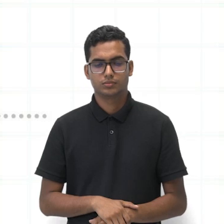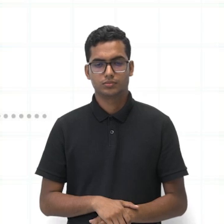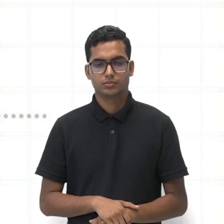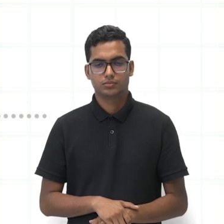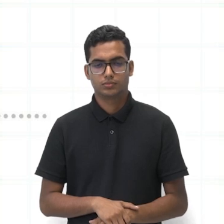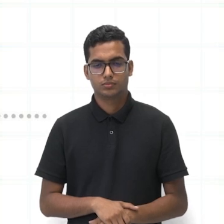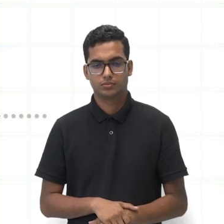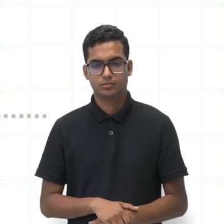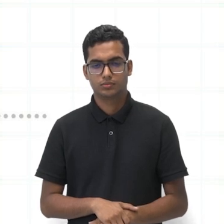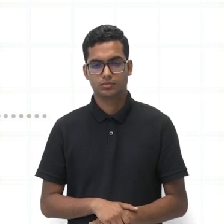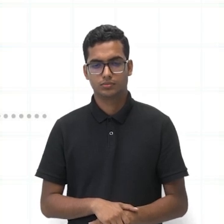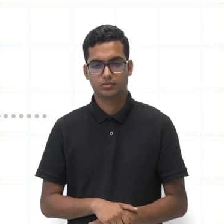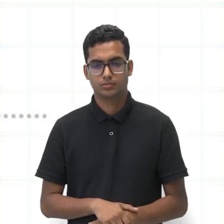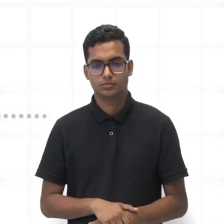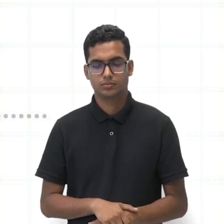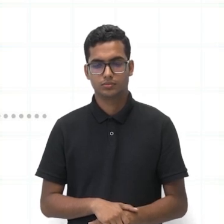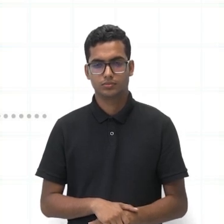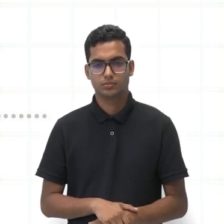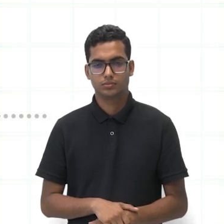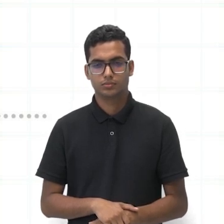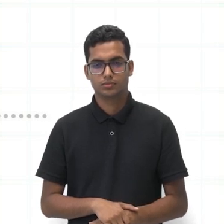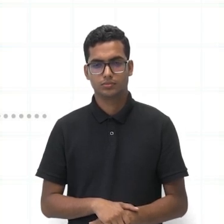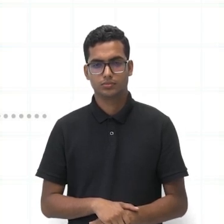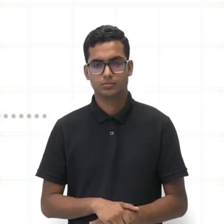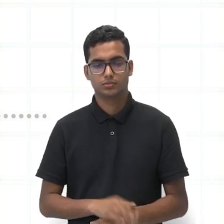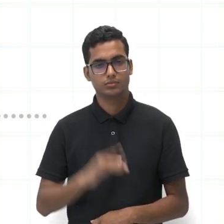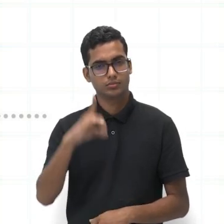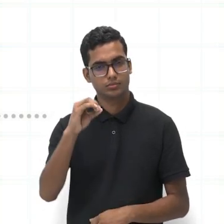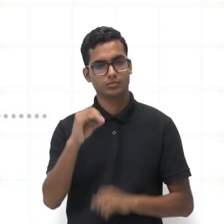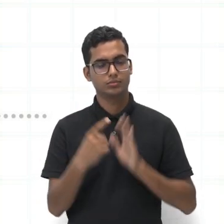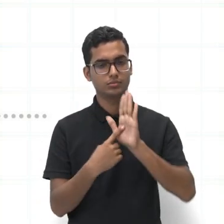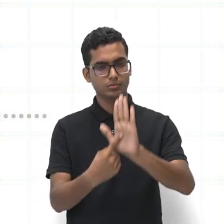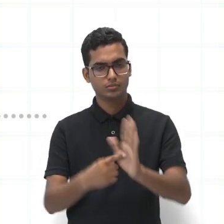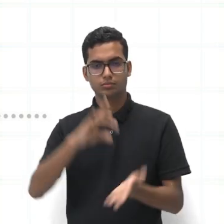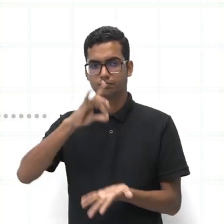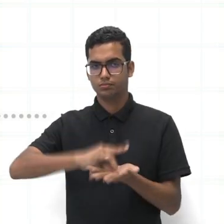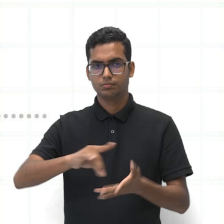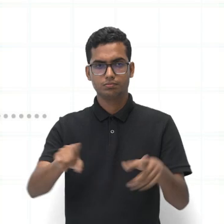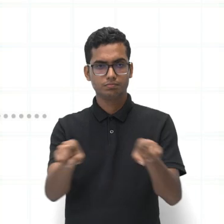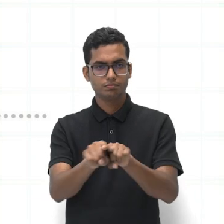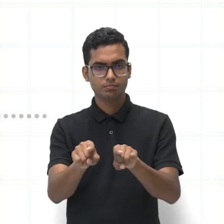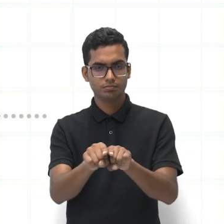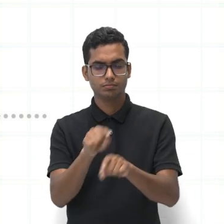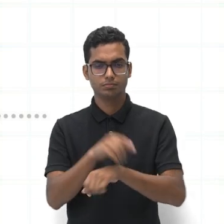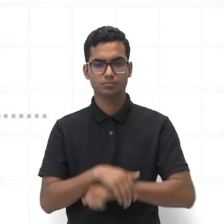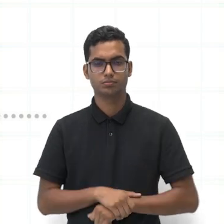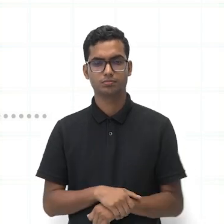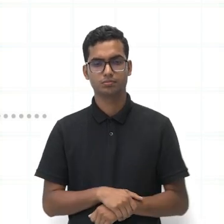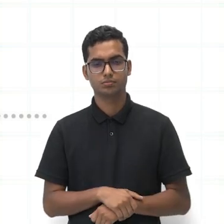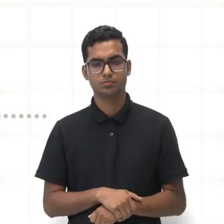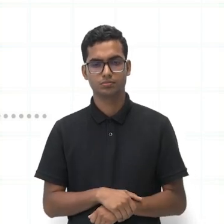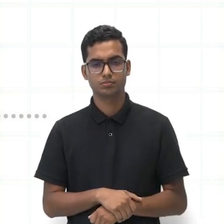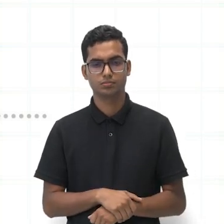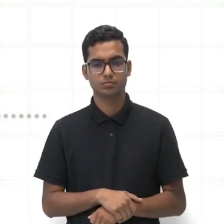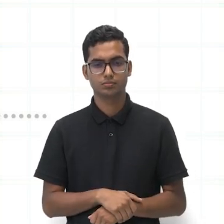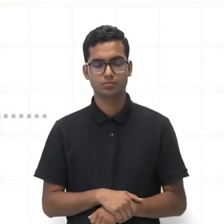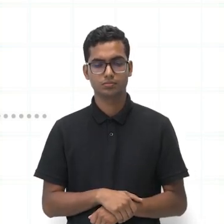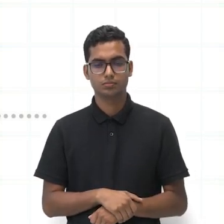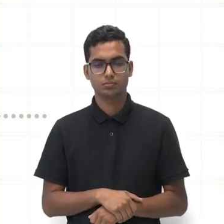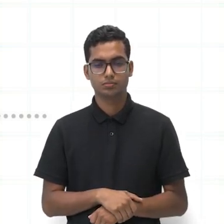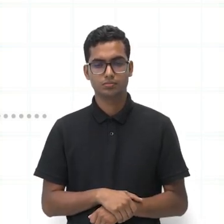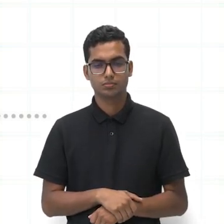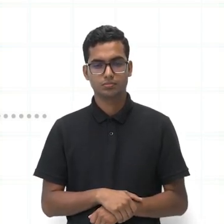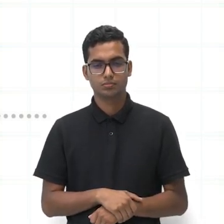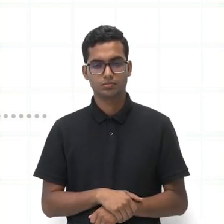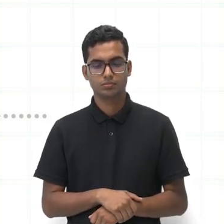ele é o auxiliar que está indicando que é presente. Esse aqui é o verbo que eu vou